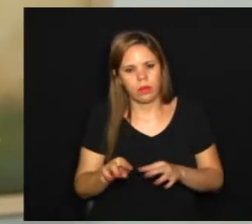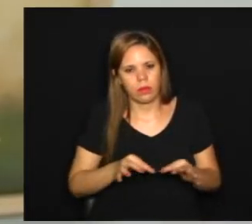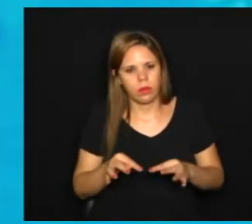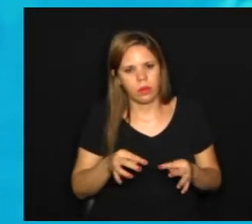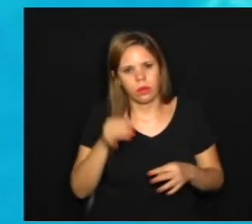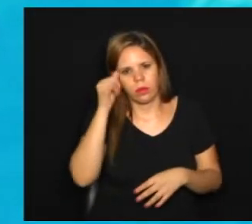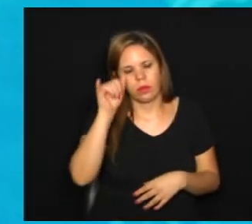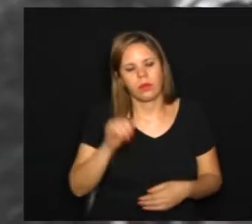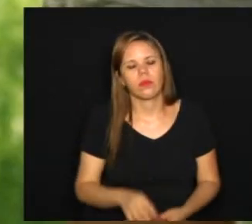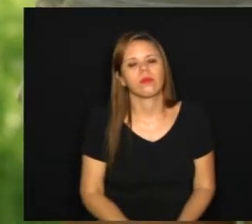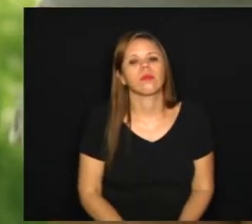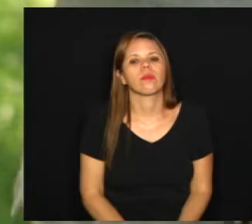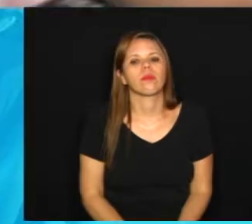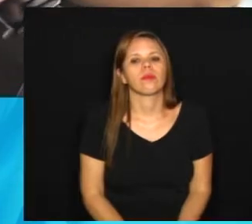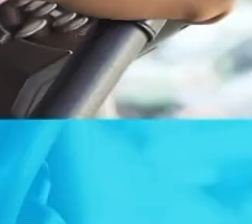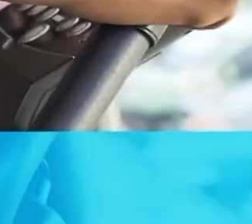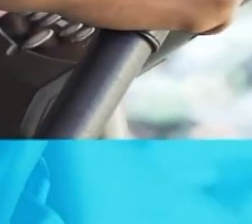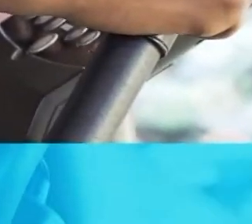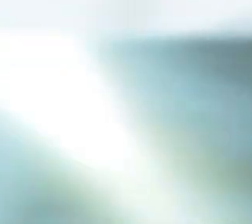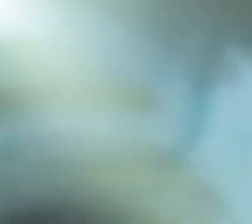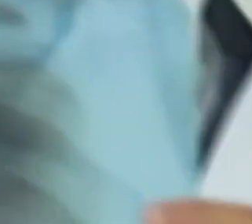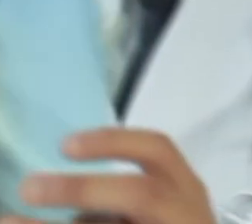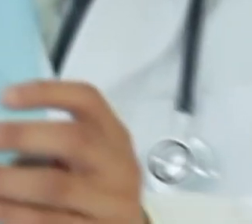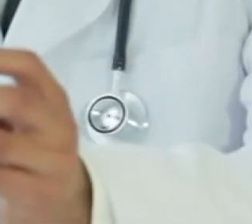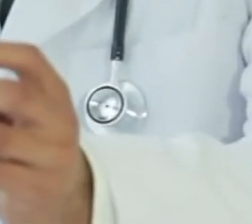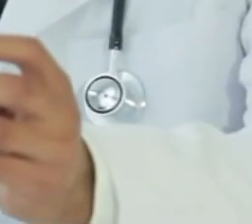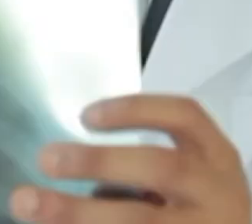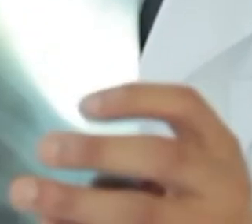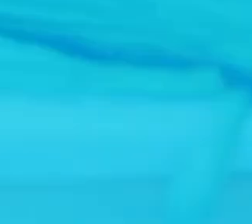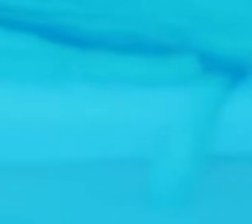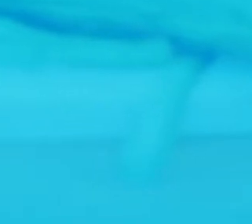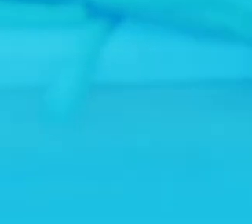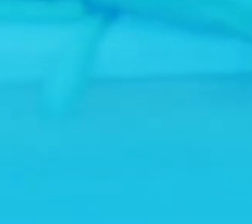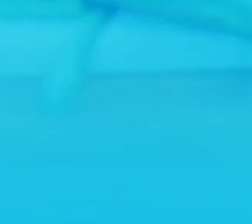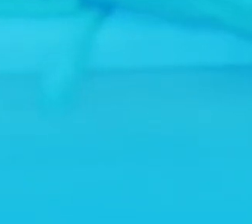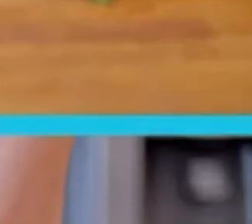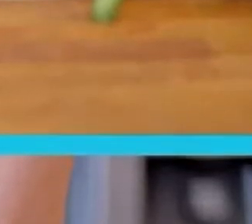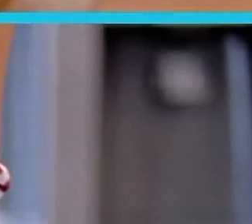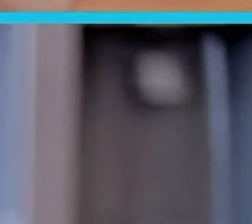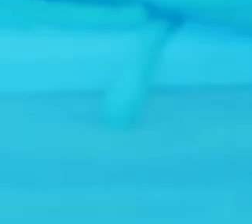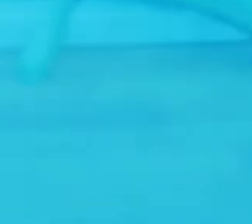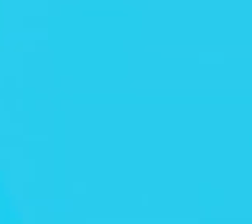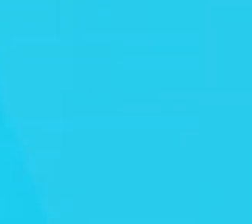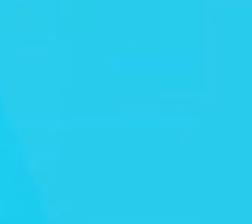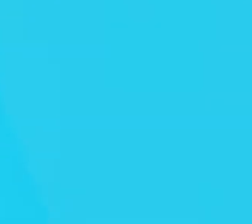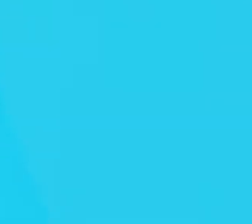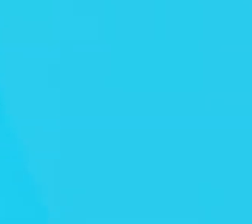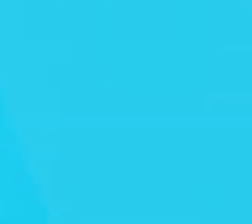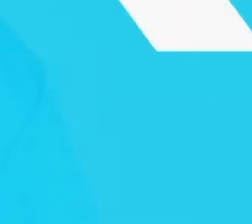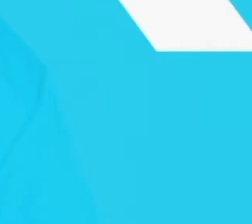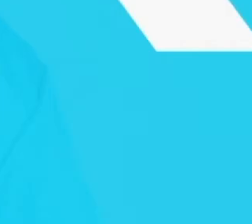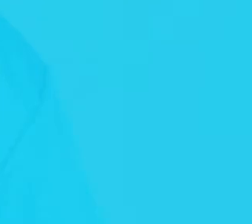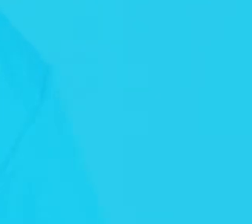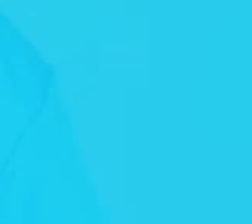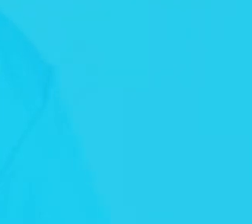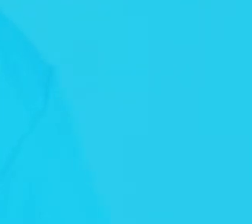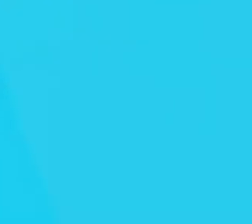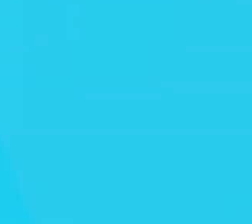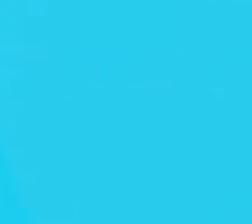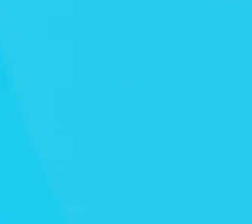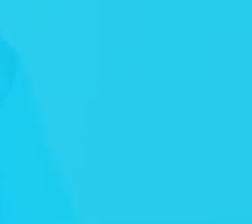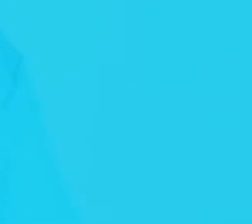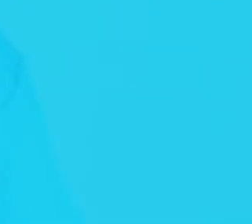outra coisa que é importante, o uso de meias elásticas. As meias são fundamentais, né, num tratamento de trombose e para prevenção também. As